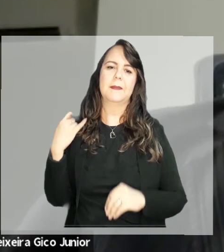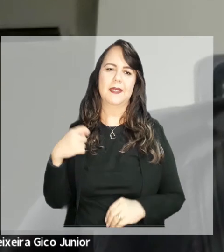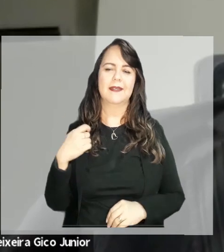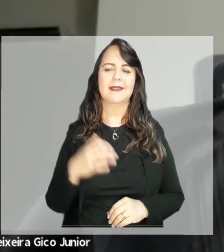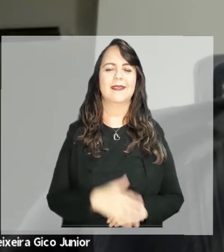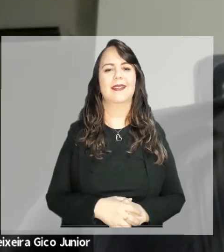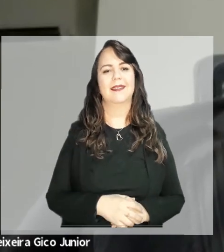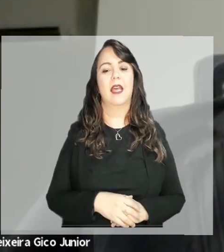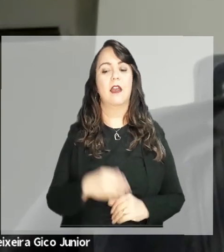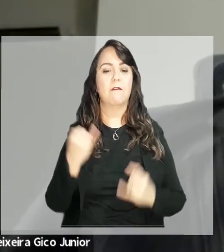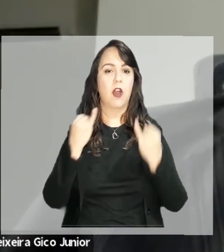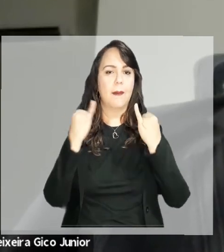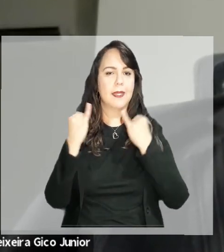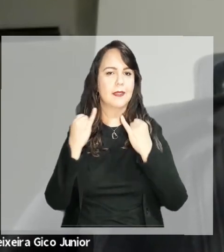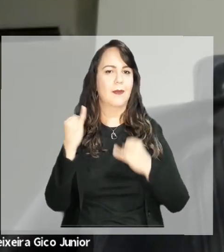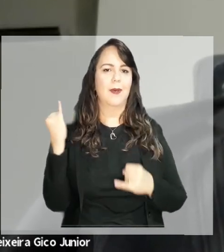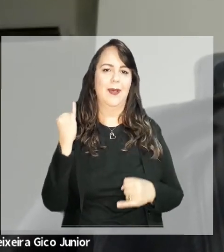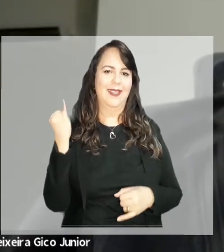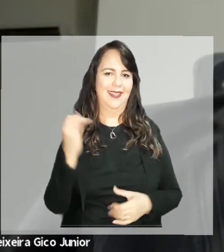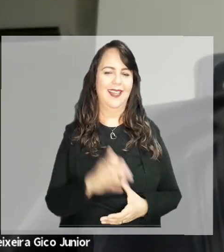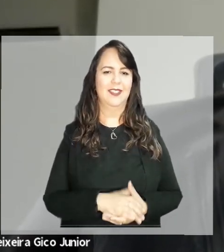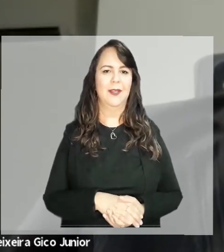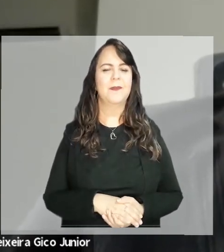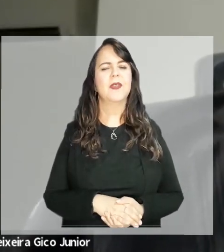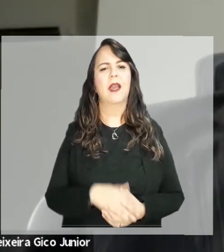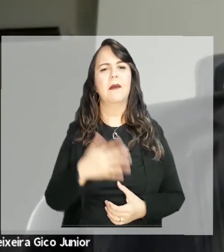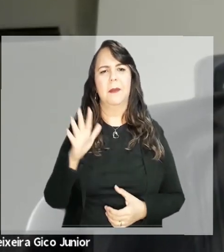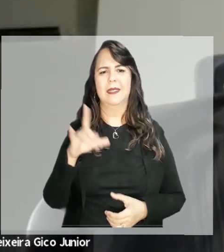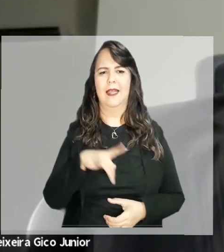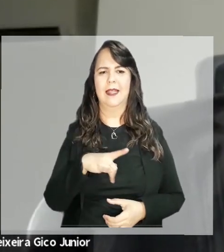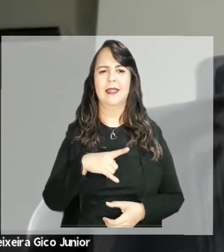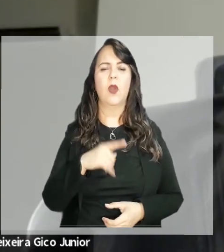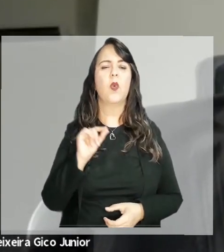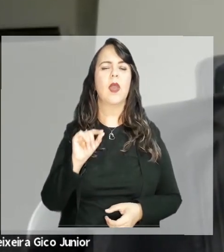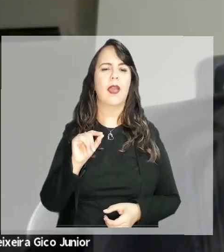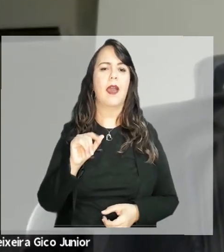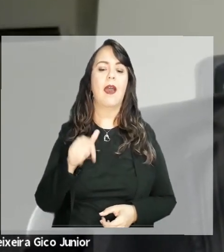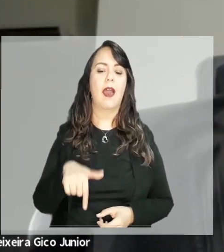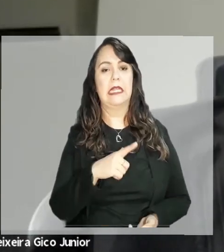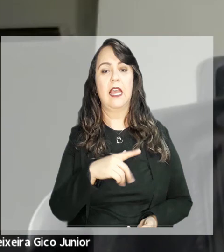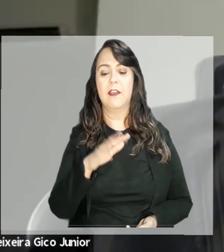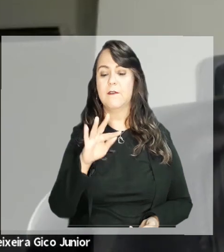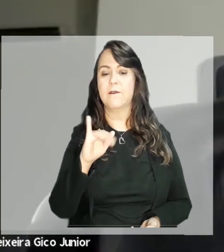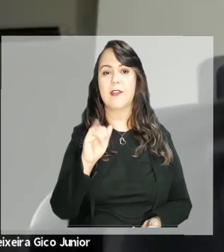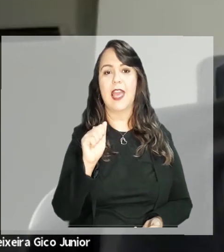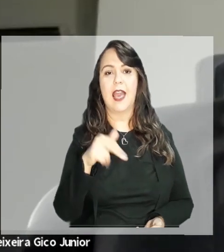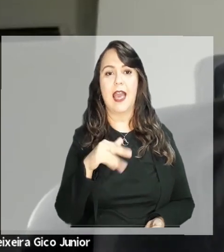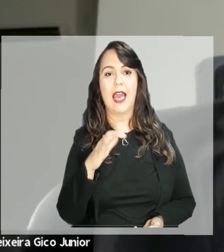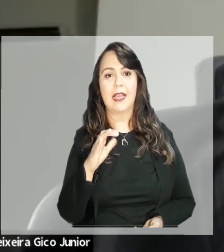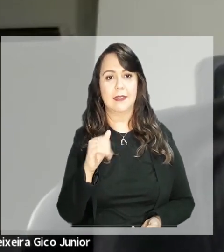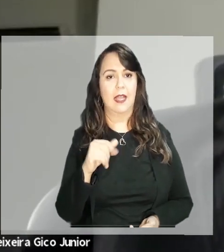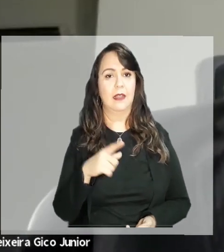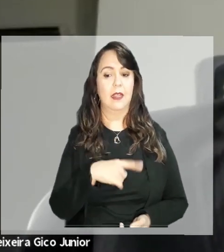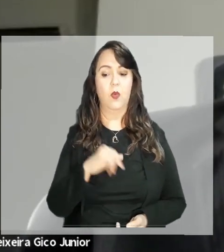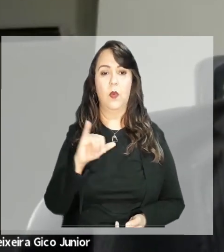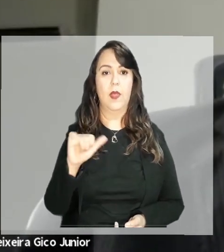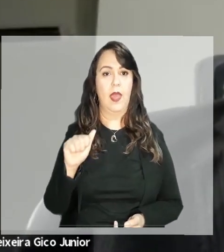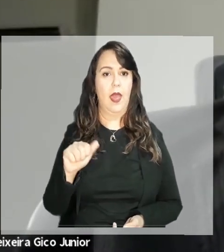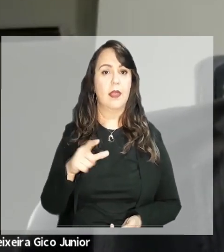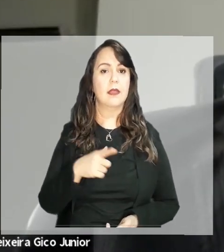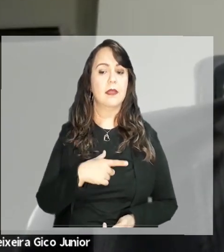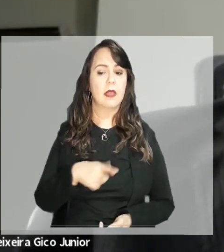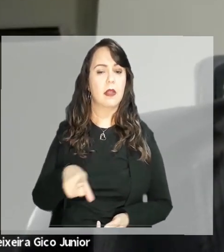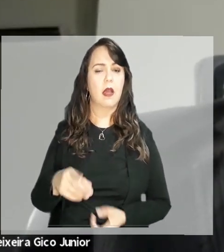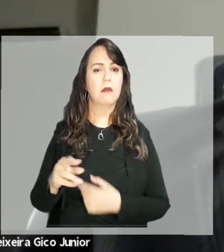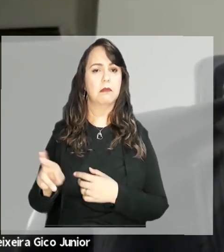de fiança. O que o pessoal não gosta de falar é que o sistema tinha uma margem de acerto de